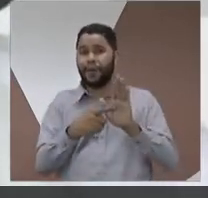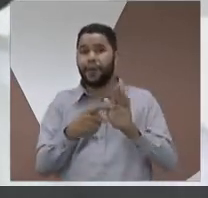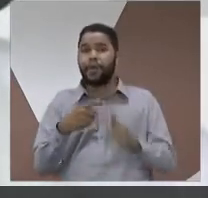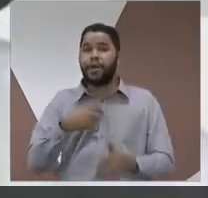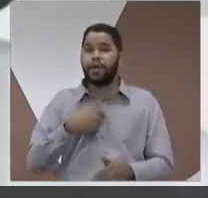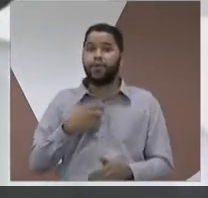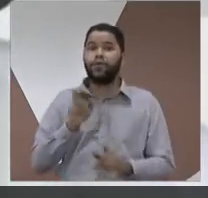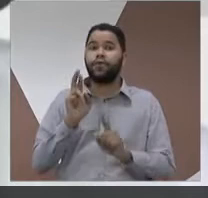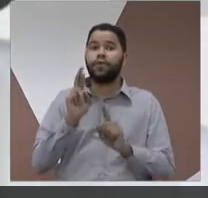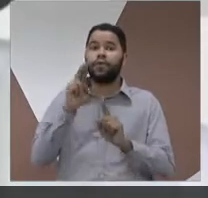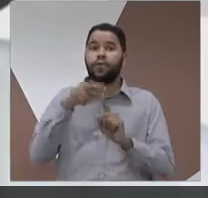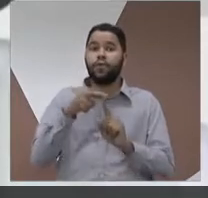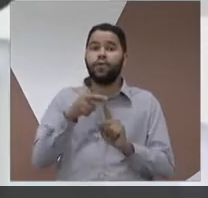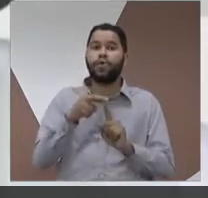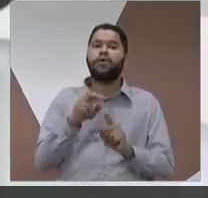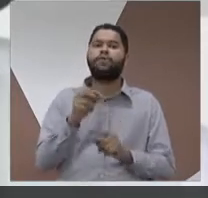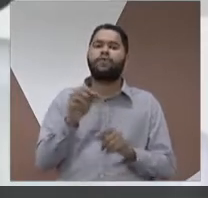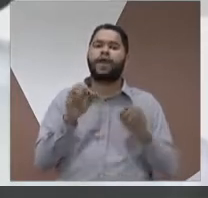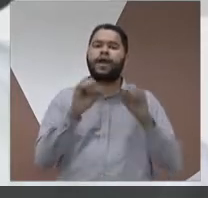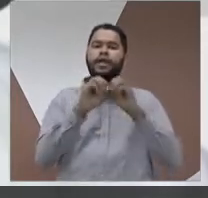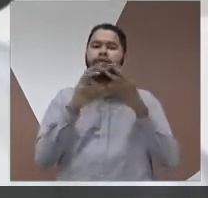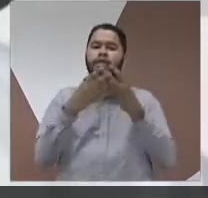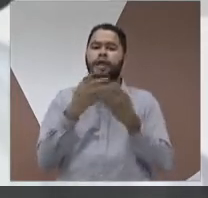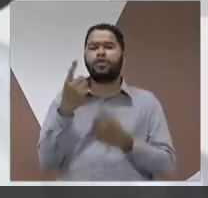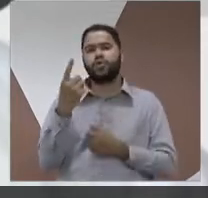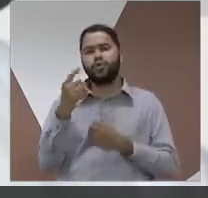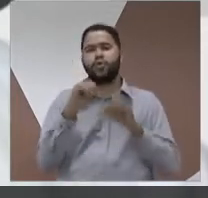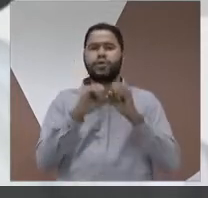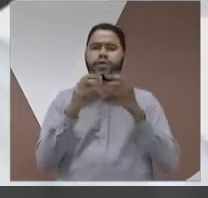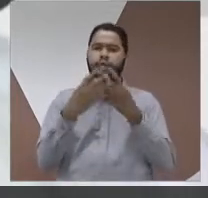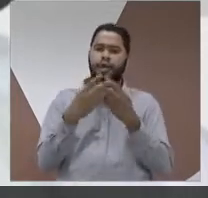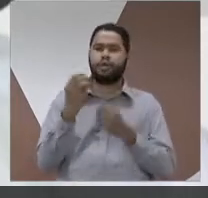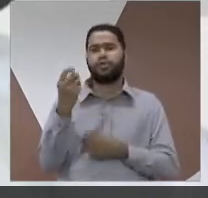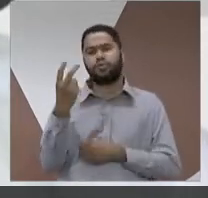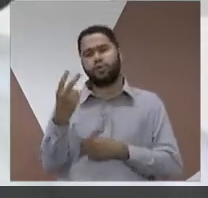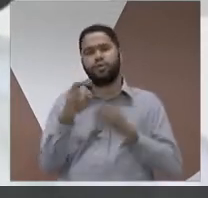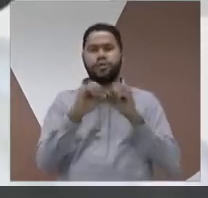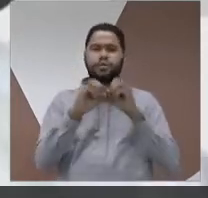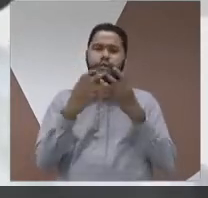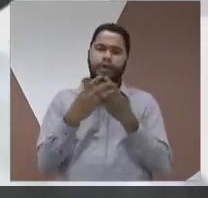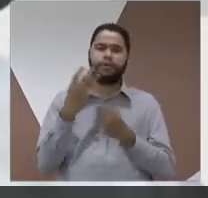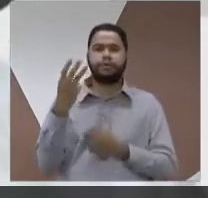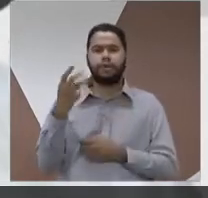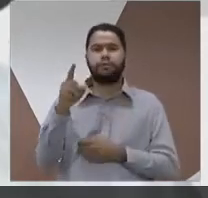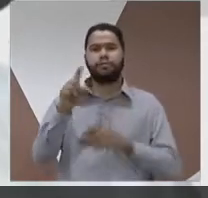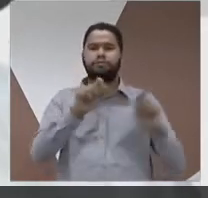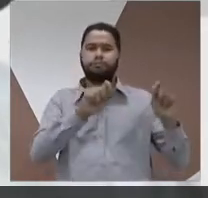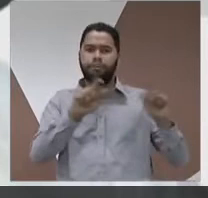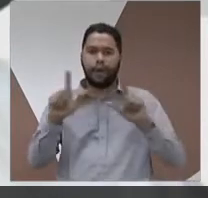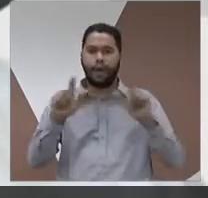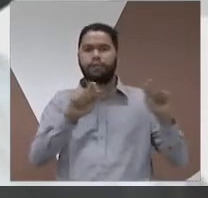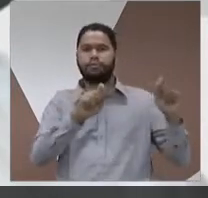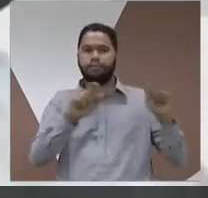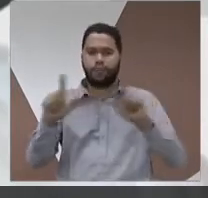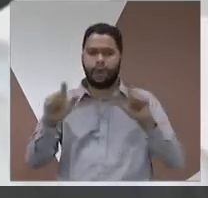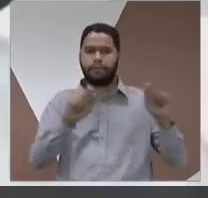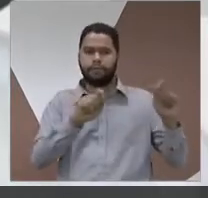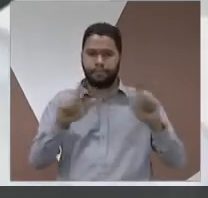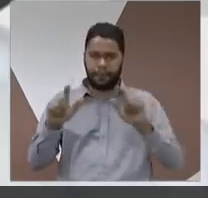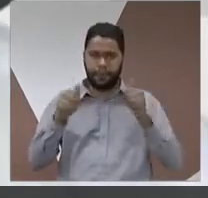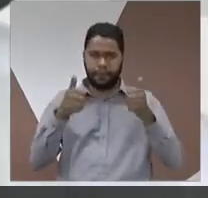me referir ao slide 1, 2, 3, e aí pediria aí a assessoria da casa que me ajudasse. Pois